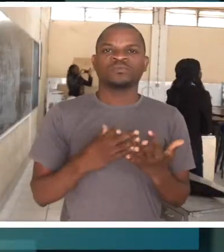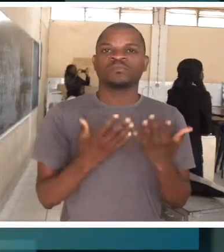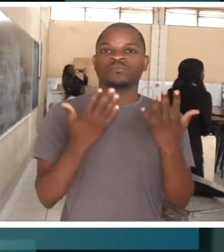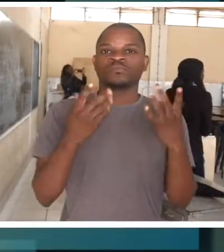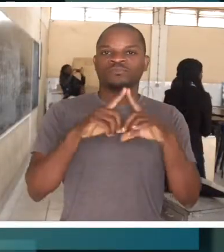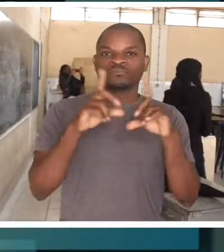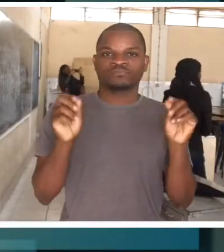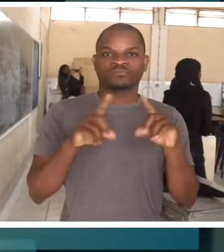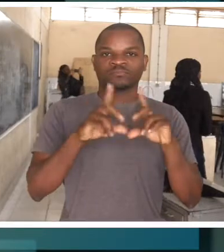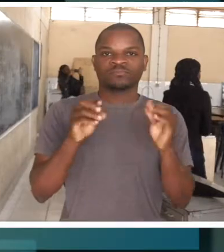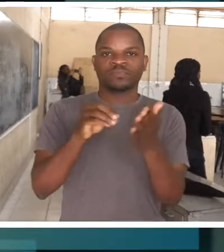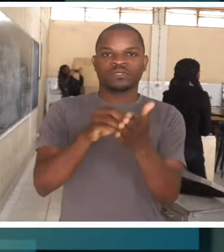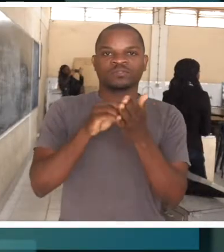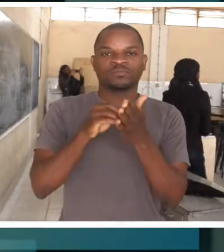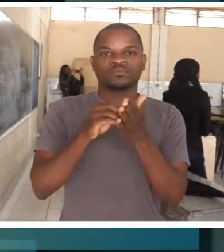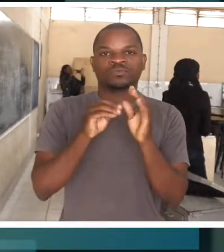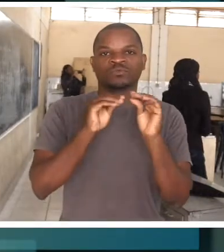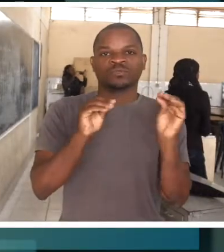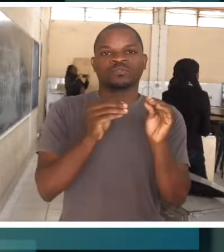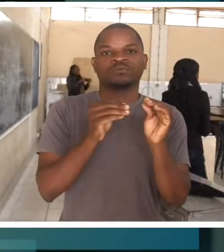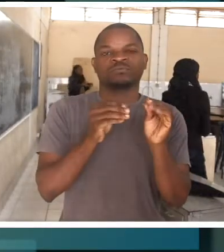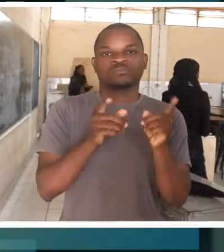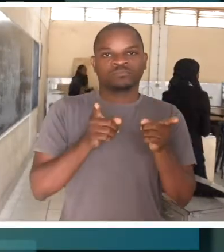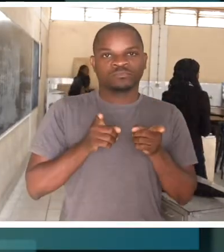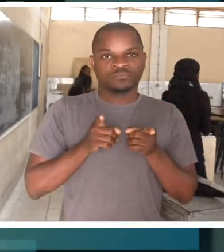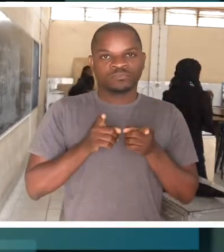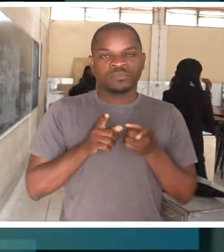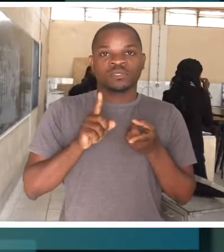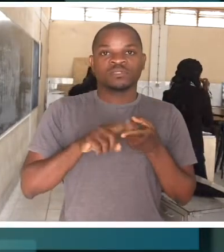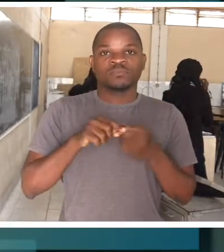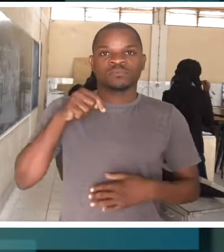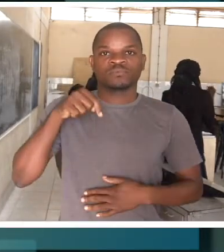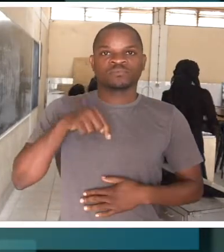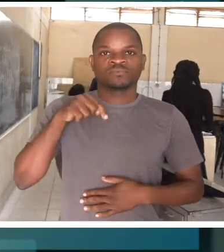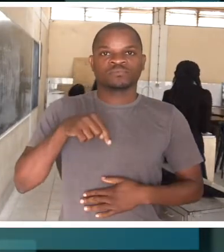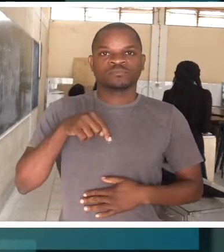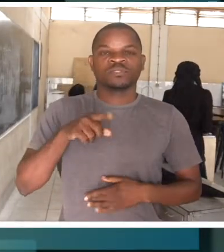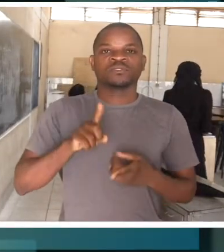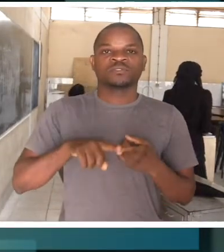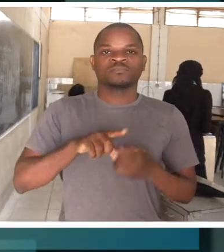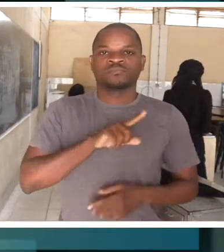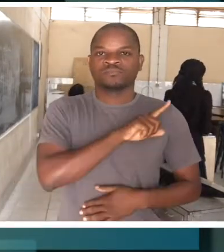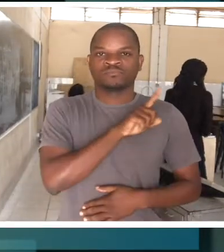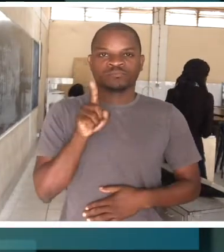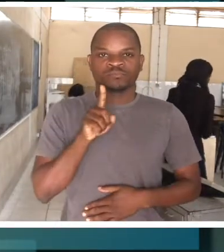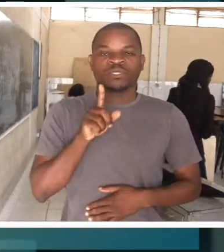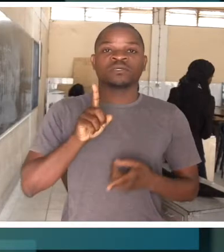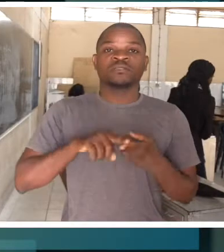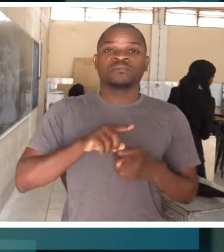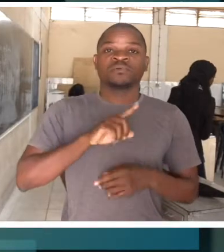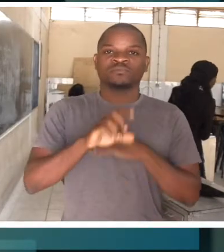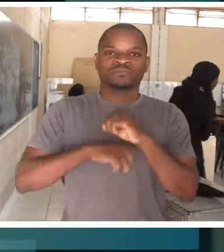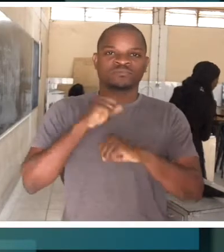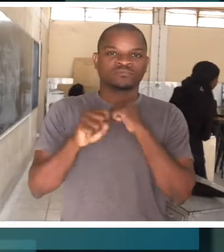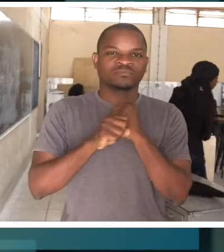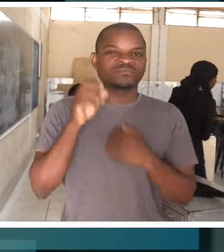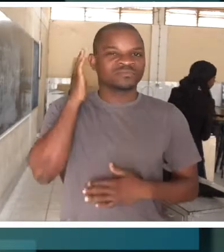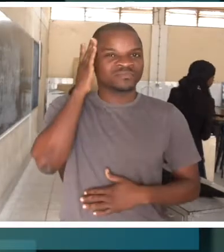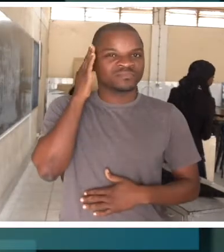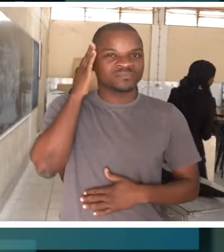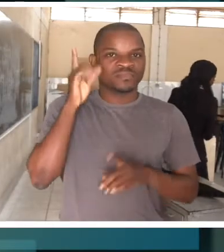quanto ao acesso à educação das raparigas. Então neste dia, neste mês, neste